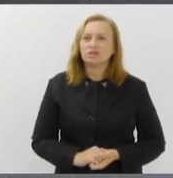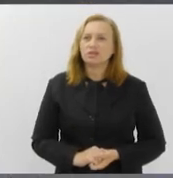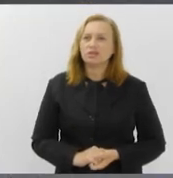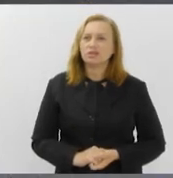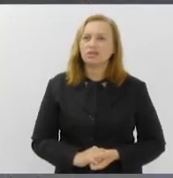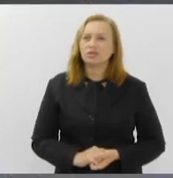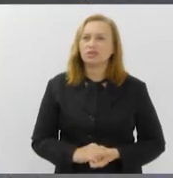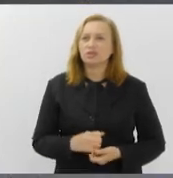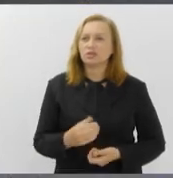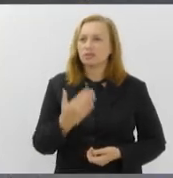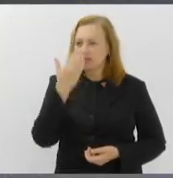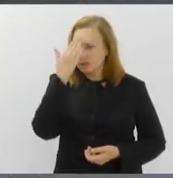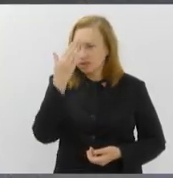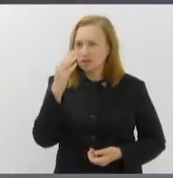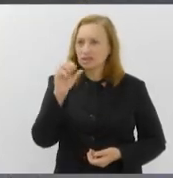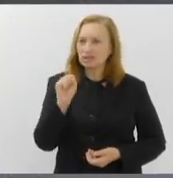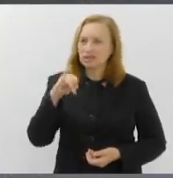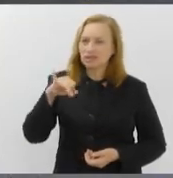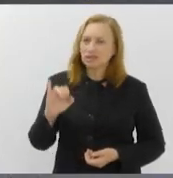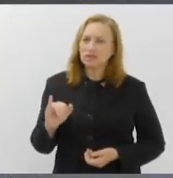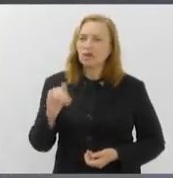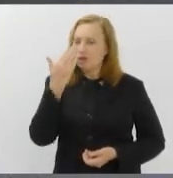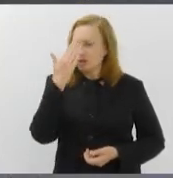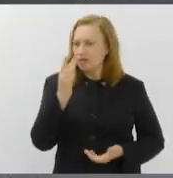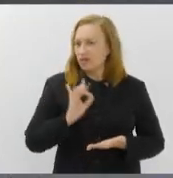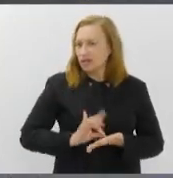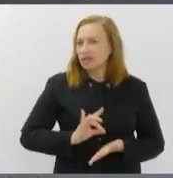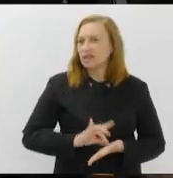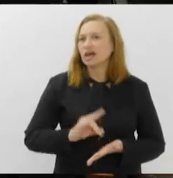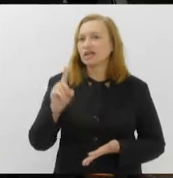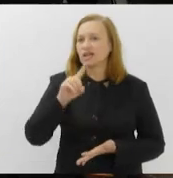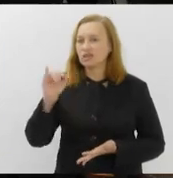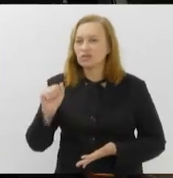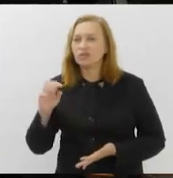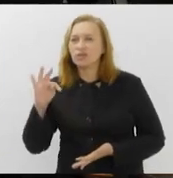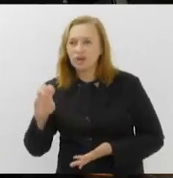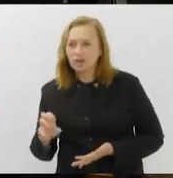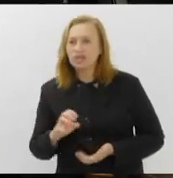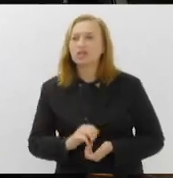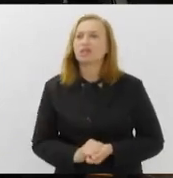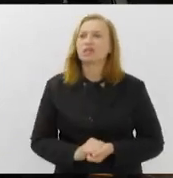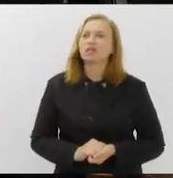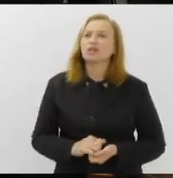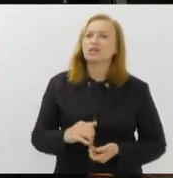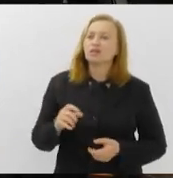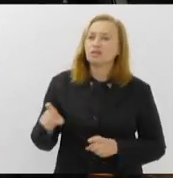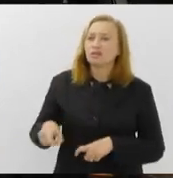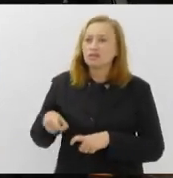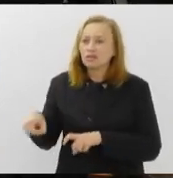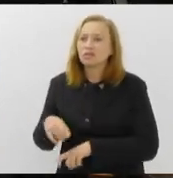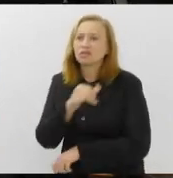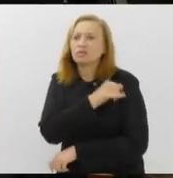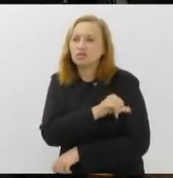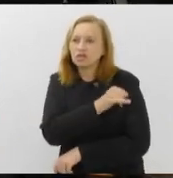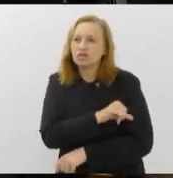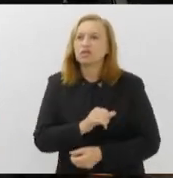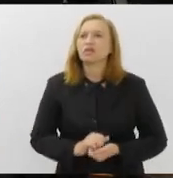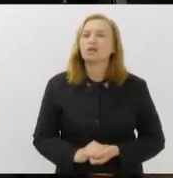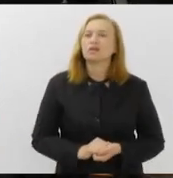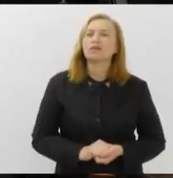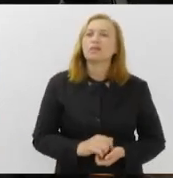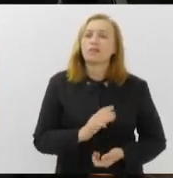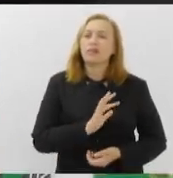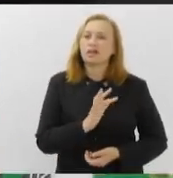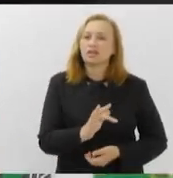Muito obrigada, Sani. É isso mesmo, a Zona Oeste, é o interior do Rio de Janeiro, é a Baixada